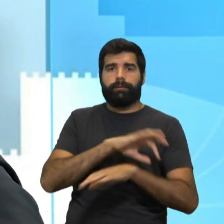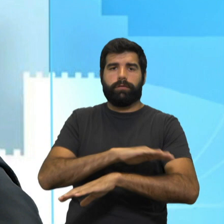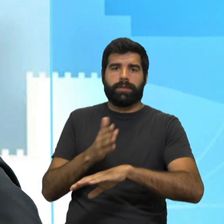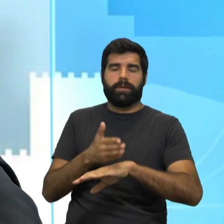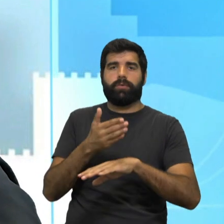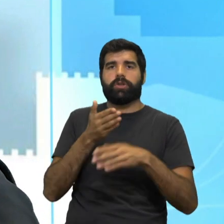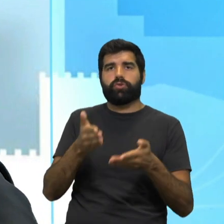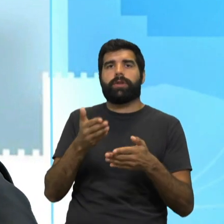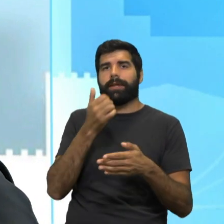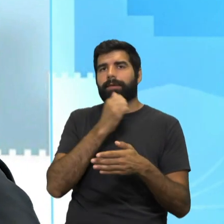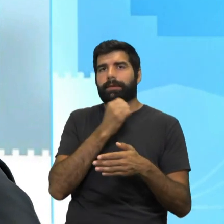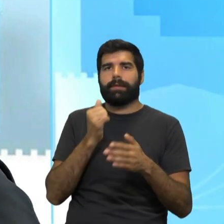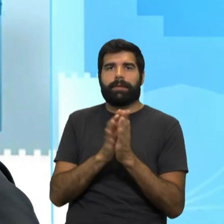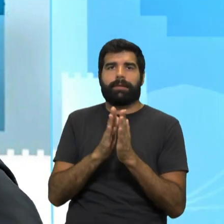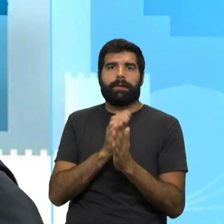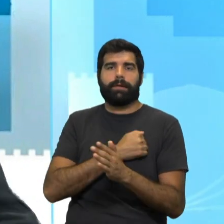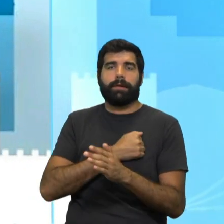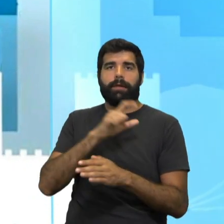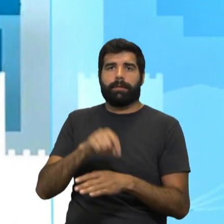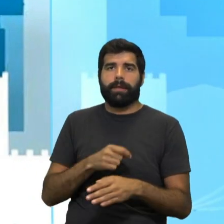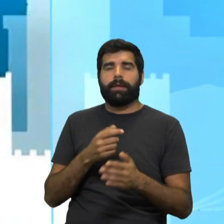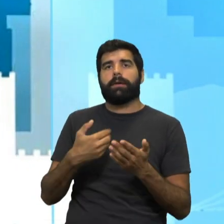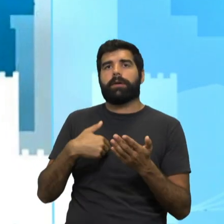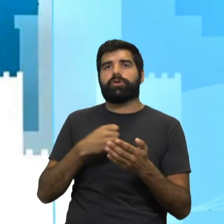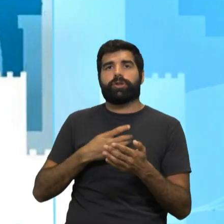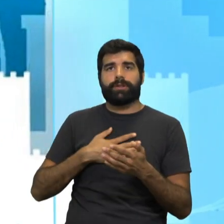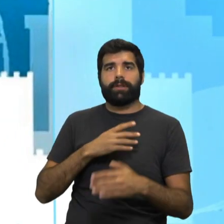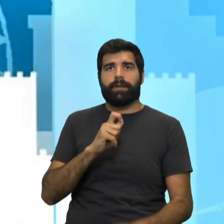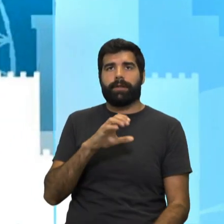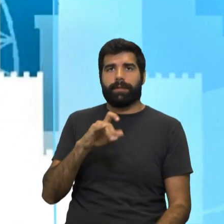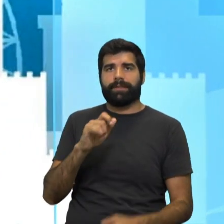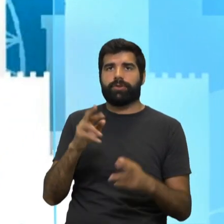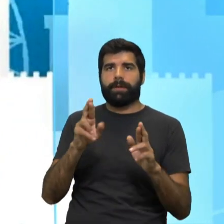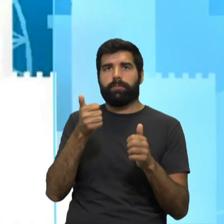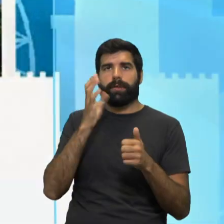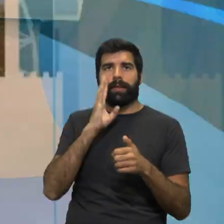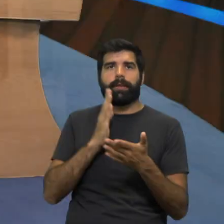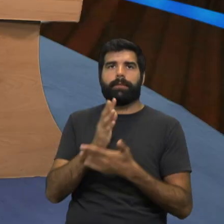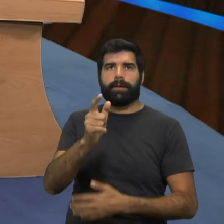Sofre e também da agência Eclésia. Votos de uma ótima tarde e até amanhã.